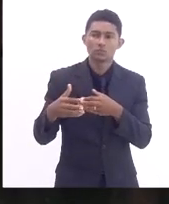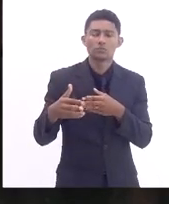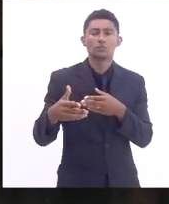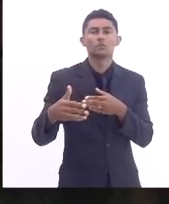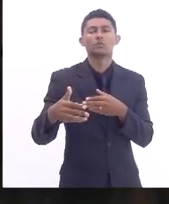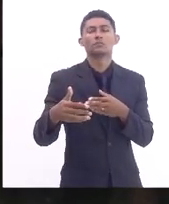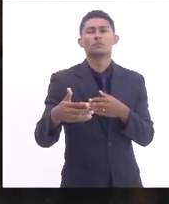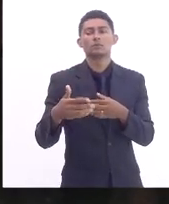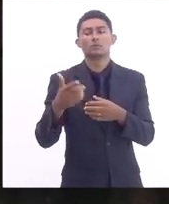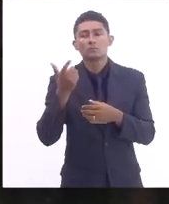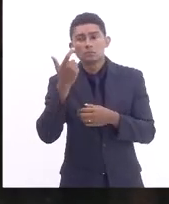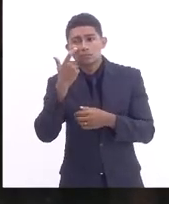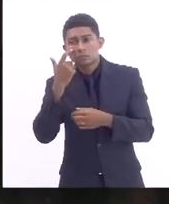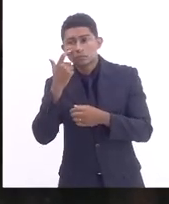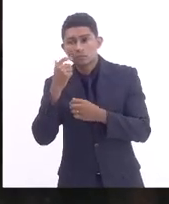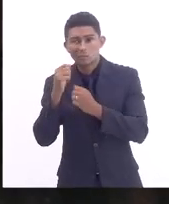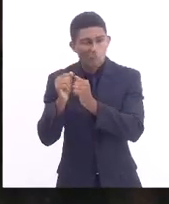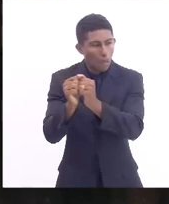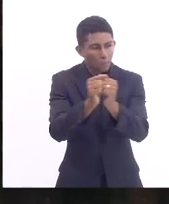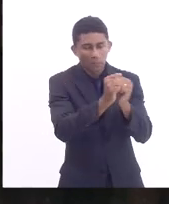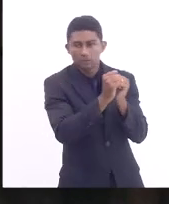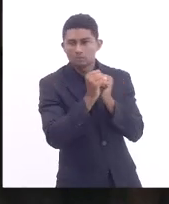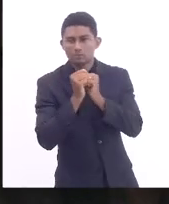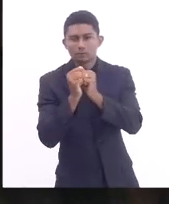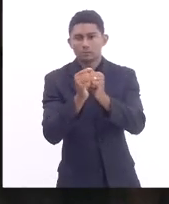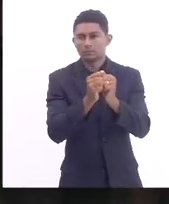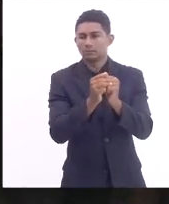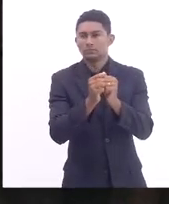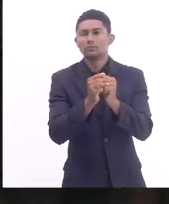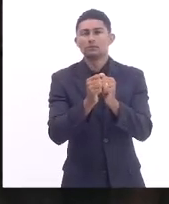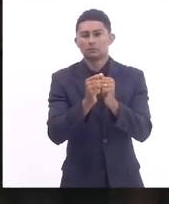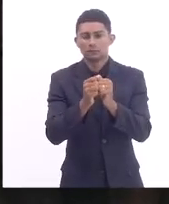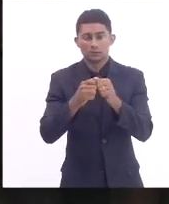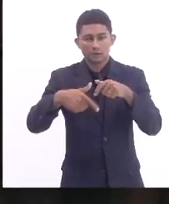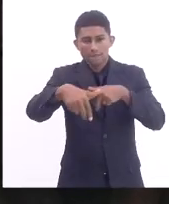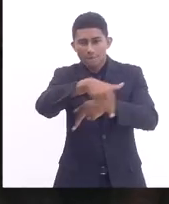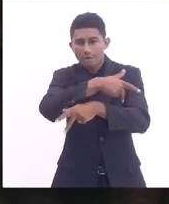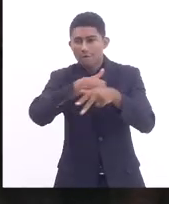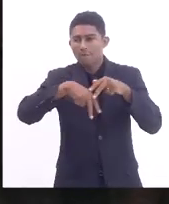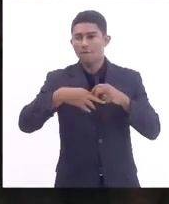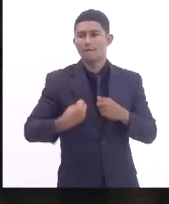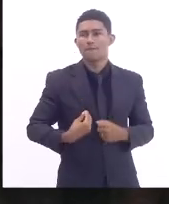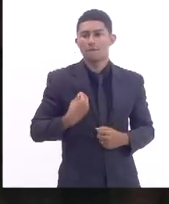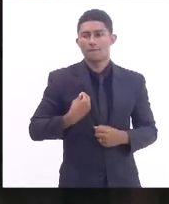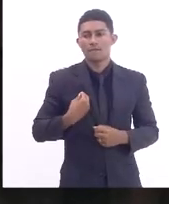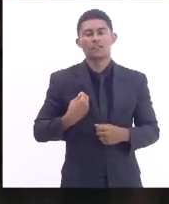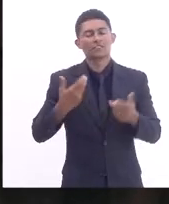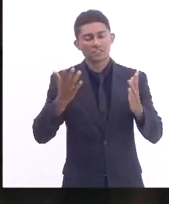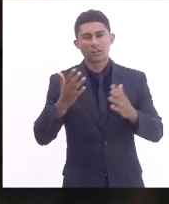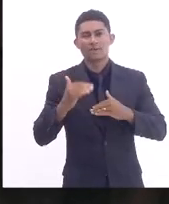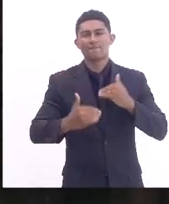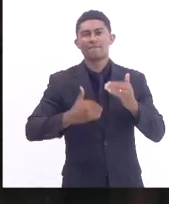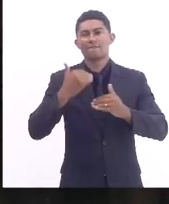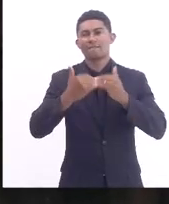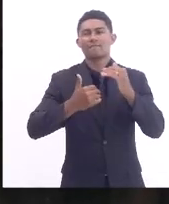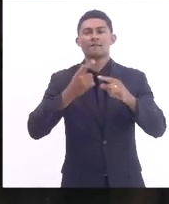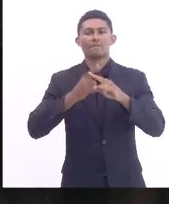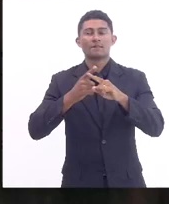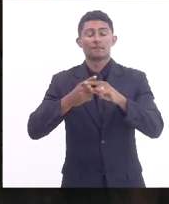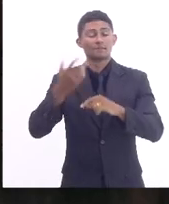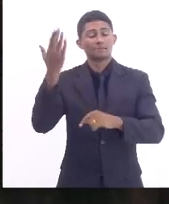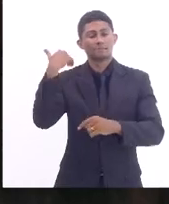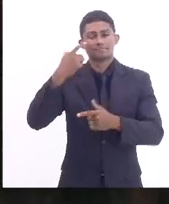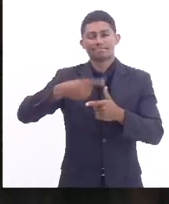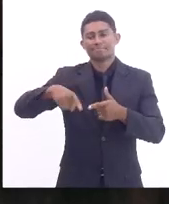de que a gente possa estar no mesmo e respirando junto a gente já terá obtido um avanço grande porque Um dos